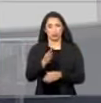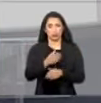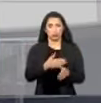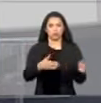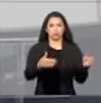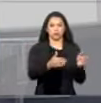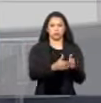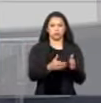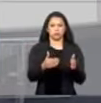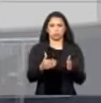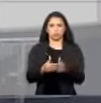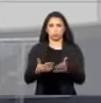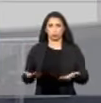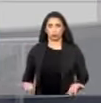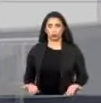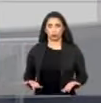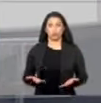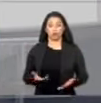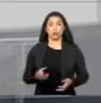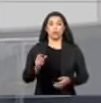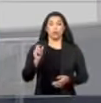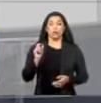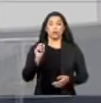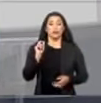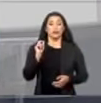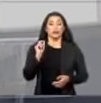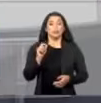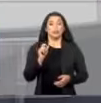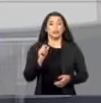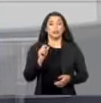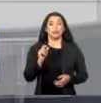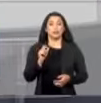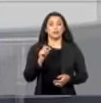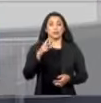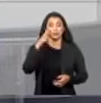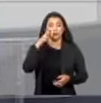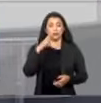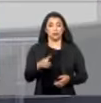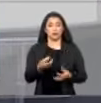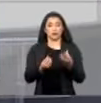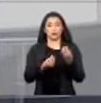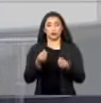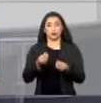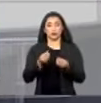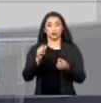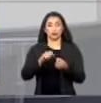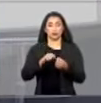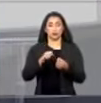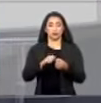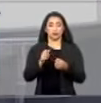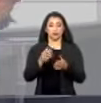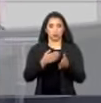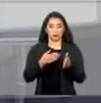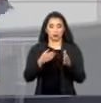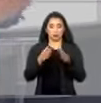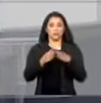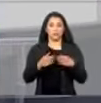chegar a formatar e a alinhar todas as reivindicações